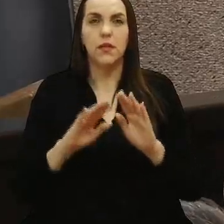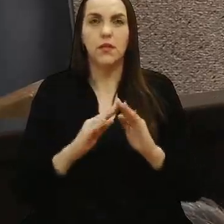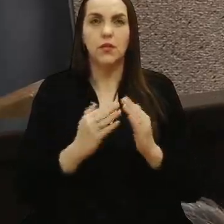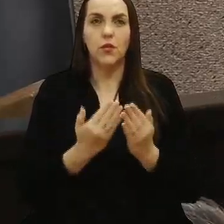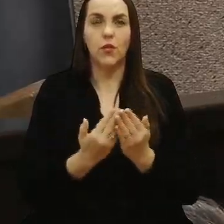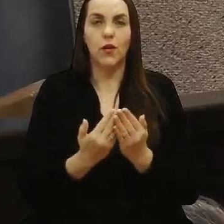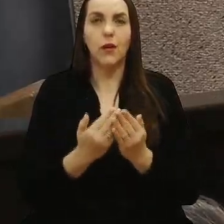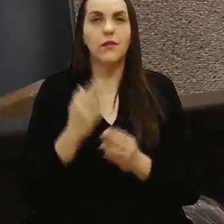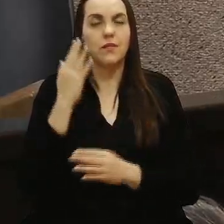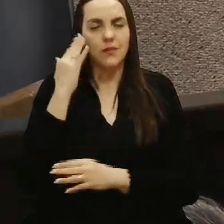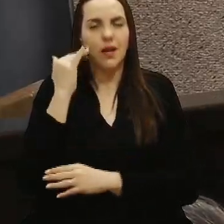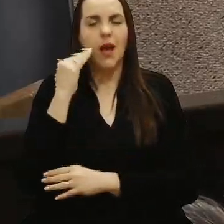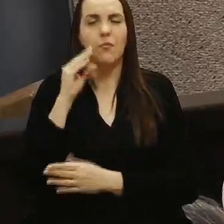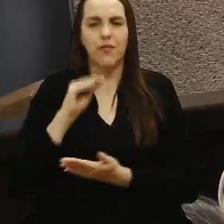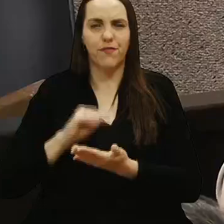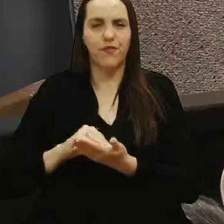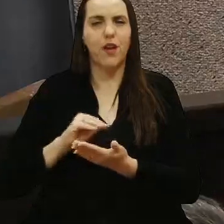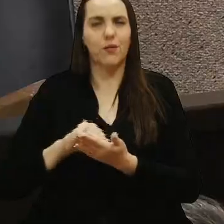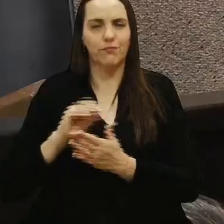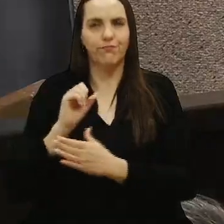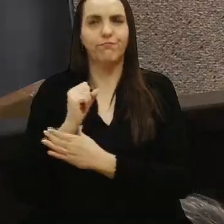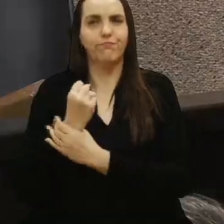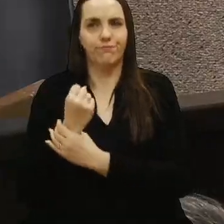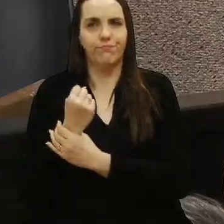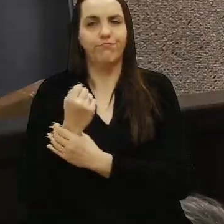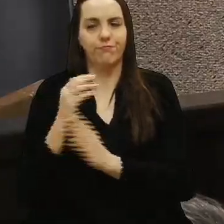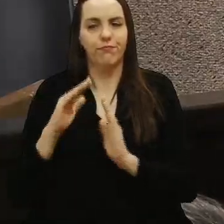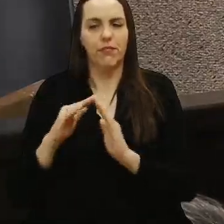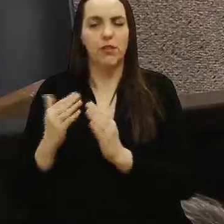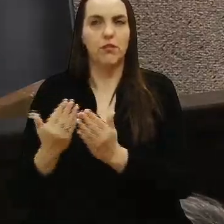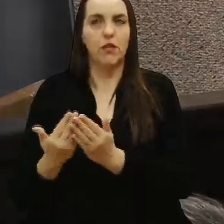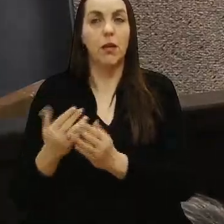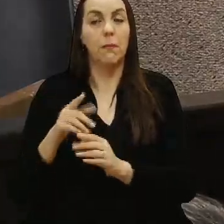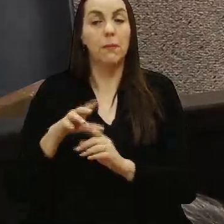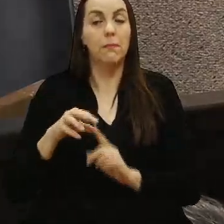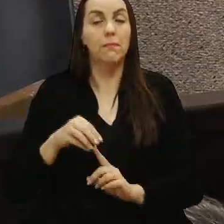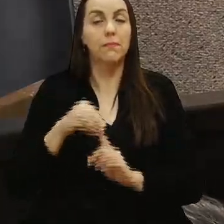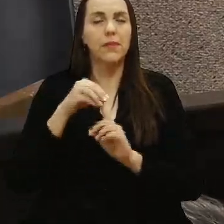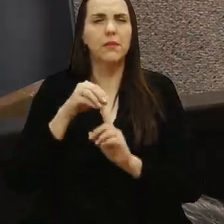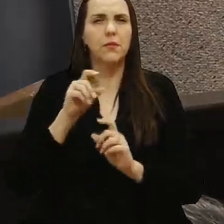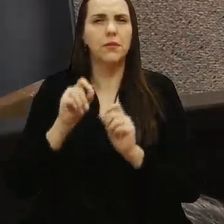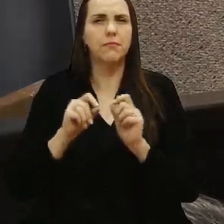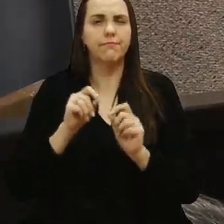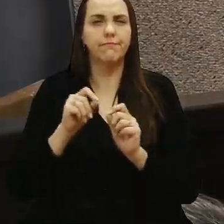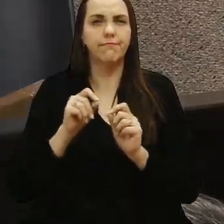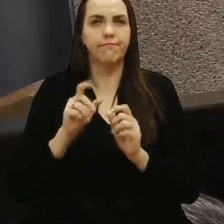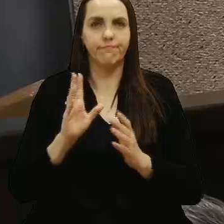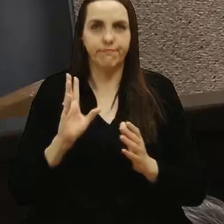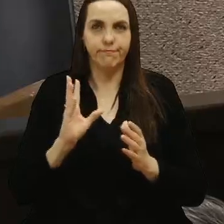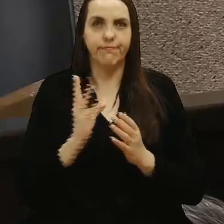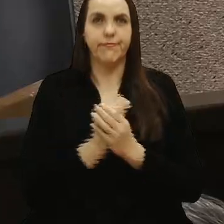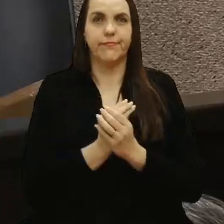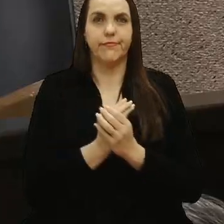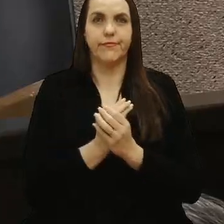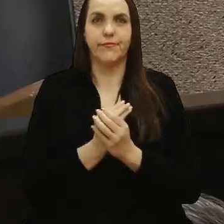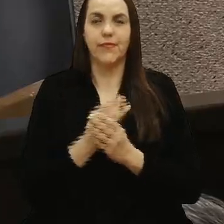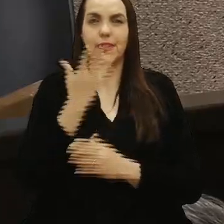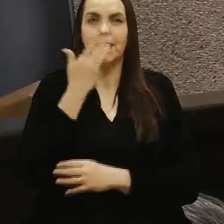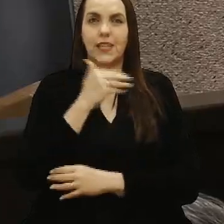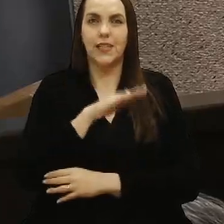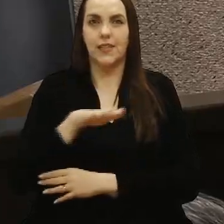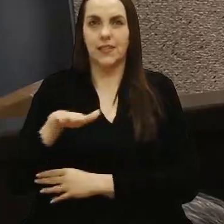que a insegurança permeia muitas vezes as nossas escolas, mas principalmente a questão de pertencimento dessas